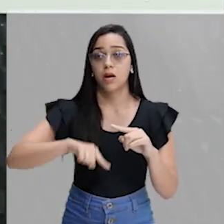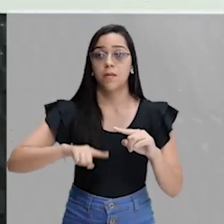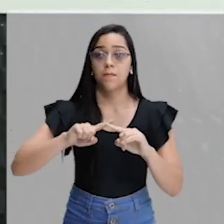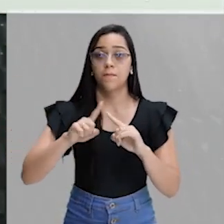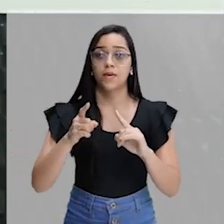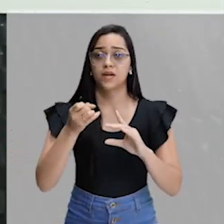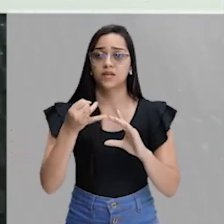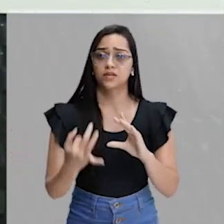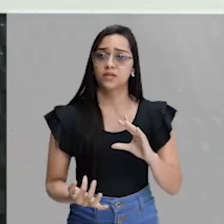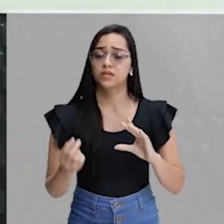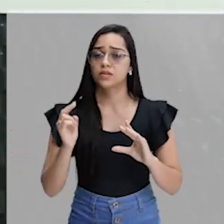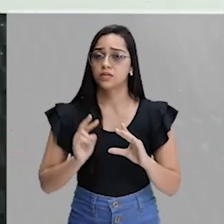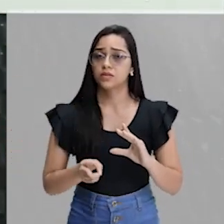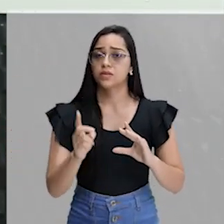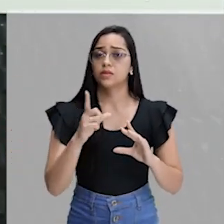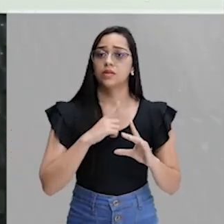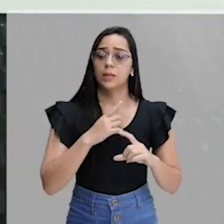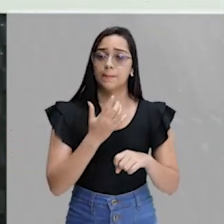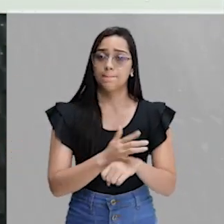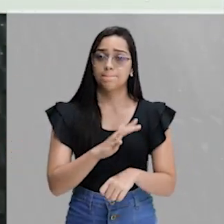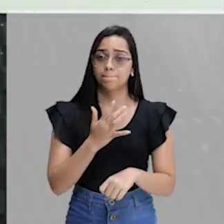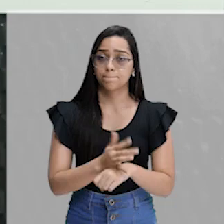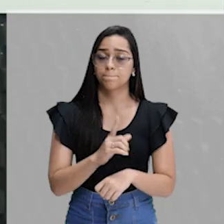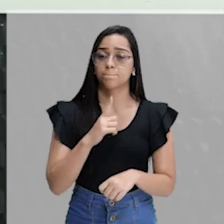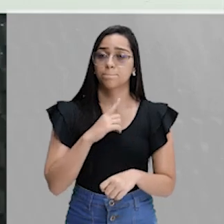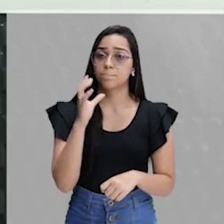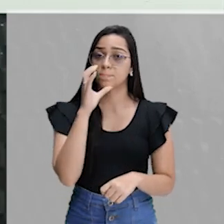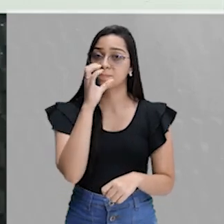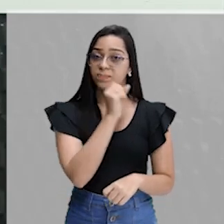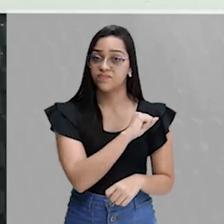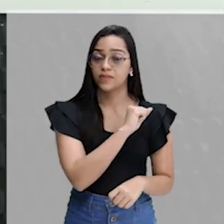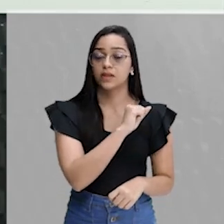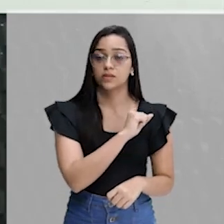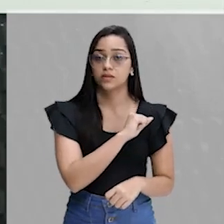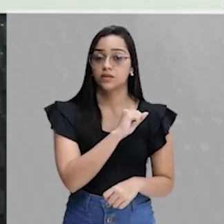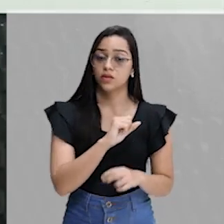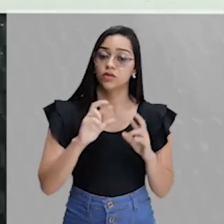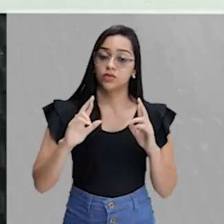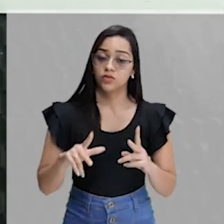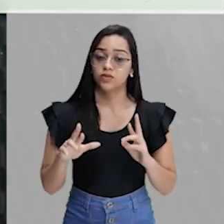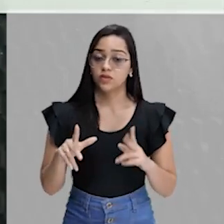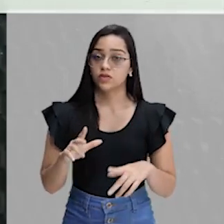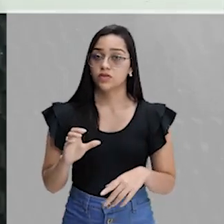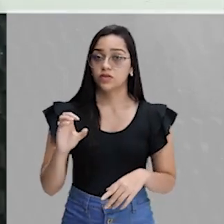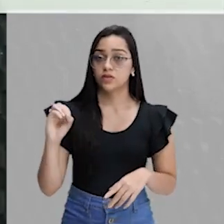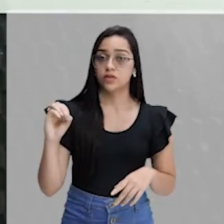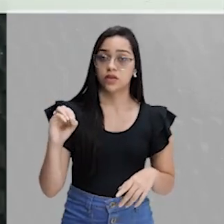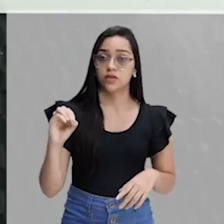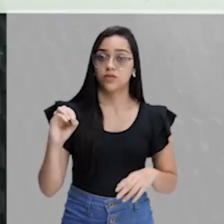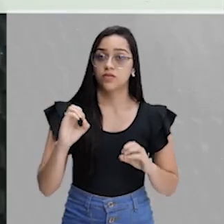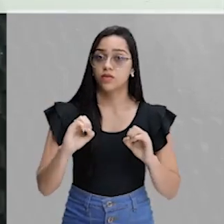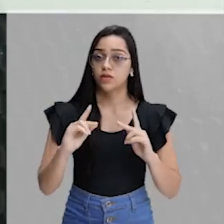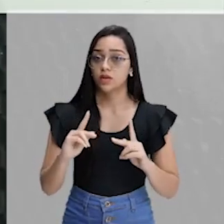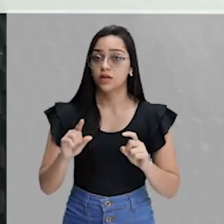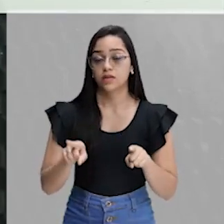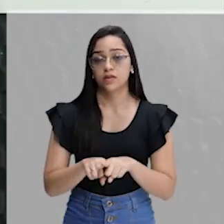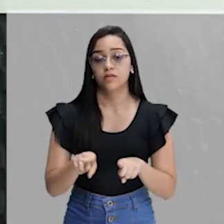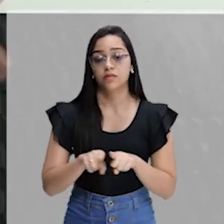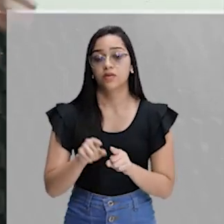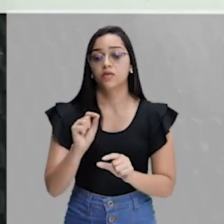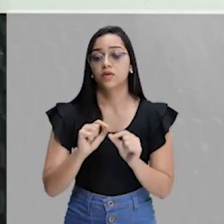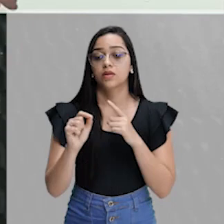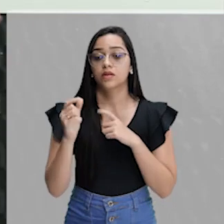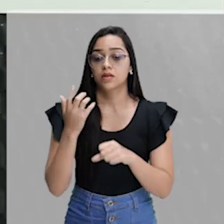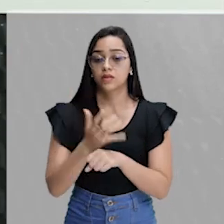é caracterizado sempre por uma ação, pela ação de uma aceleração, né, diferente de zero, tá, ok? De tal forma que